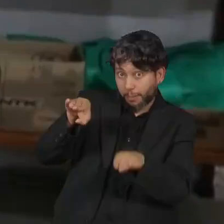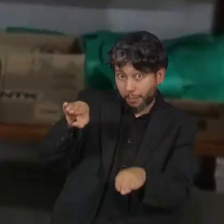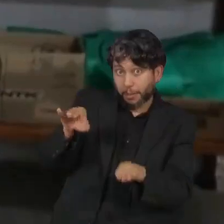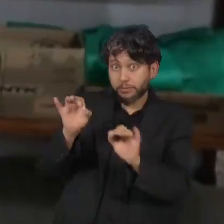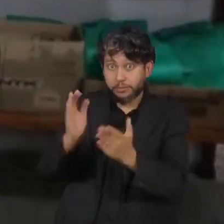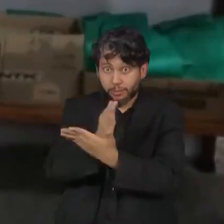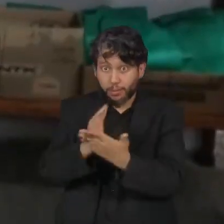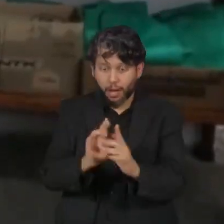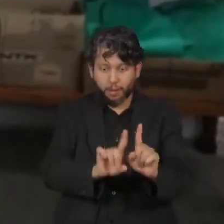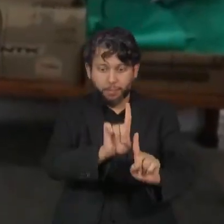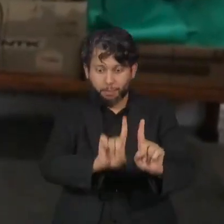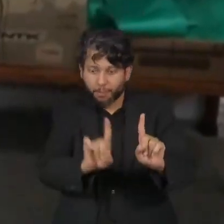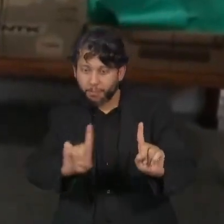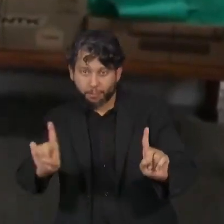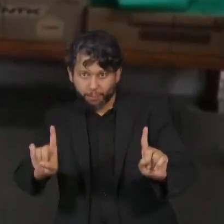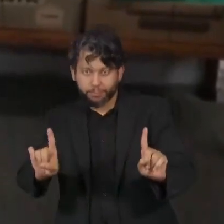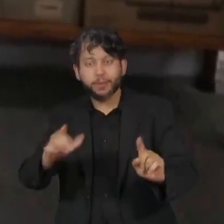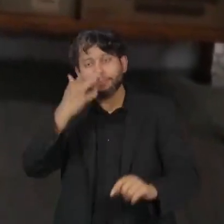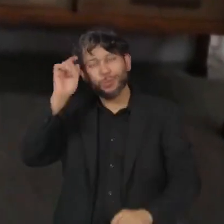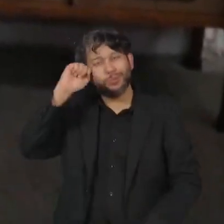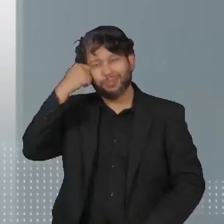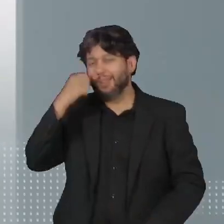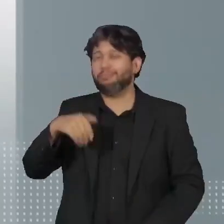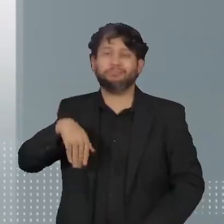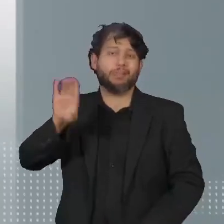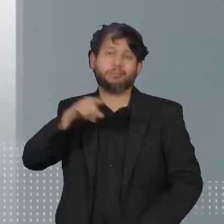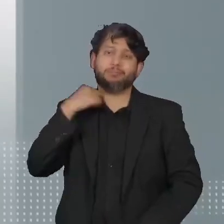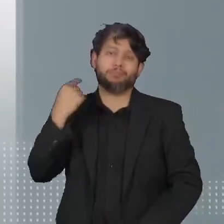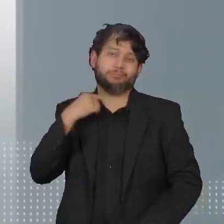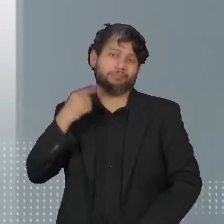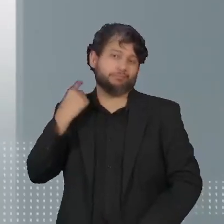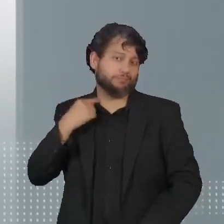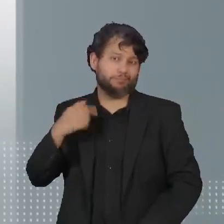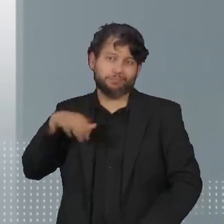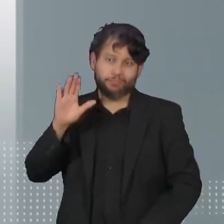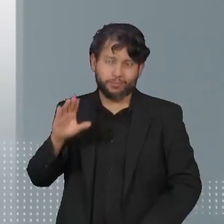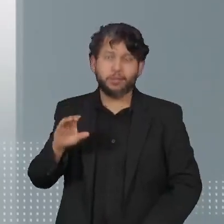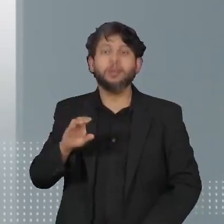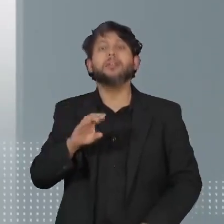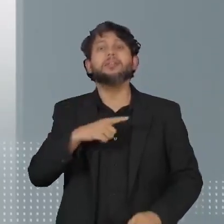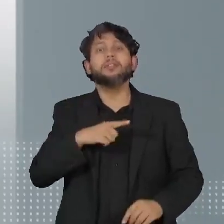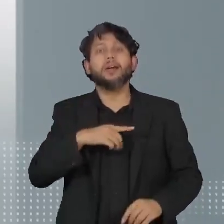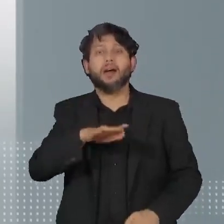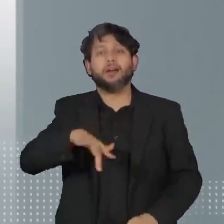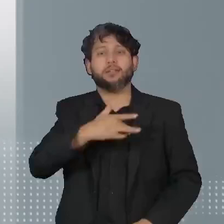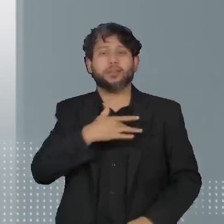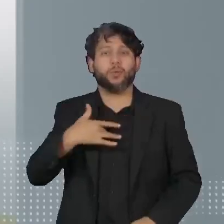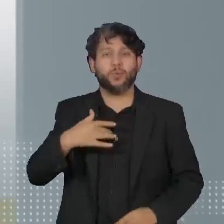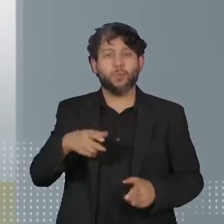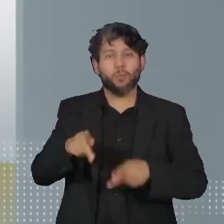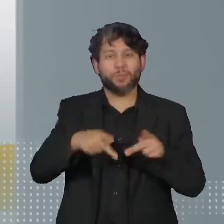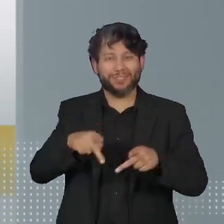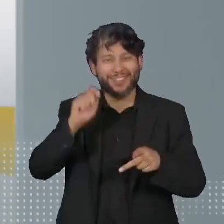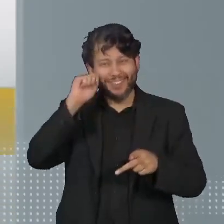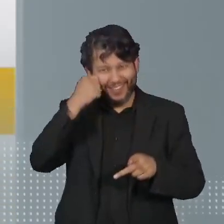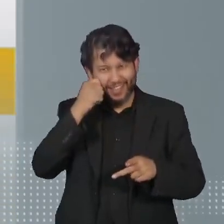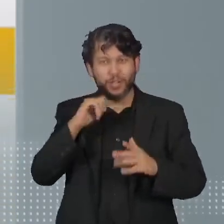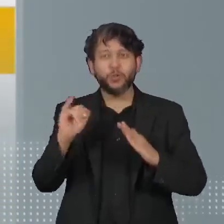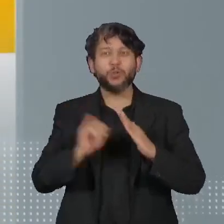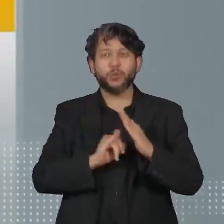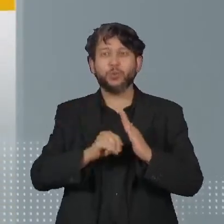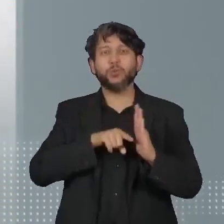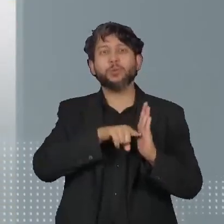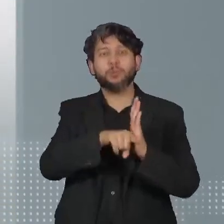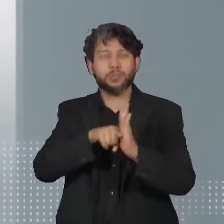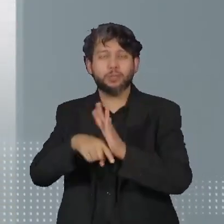todos os cenários as pessoas negras foram mais vitimadas os dados são do boletim de saúde da população negra pelo Instituto de estudos